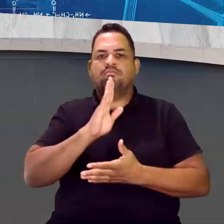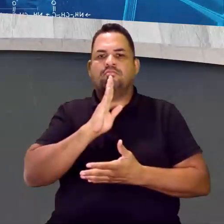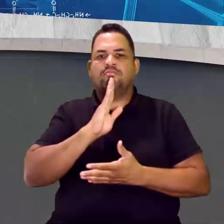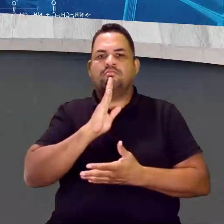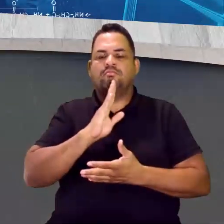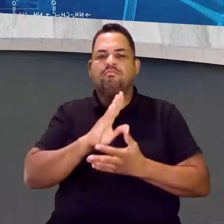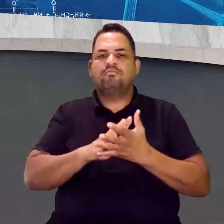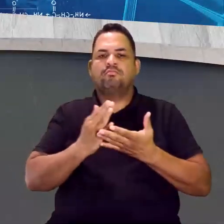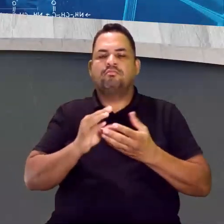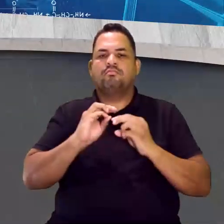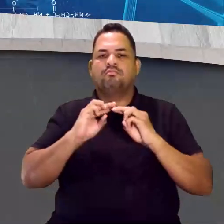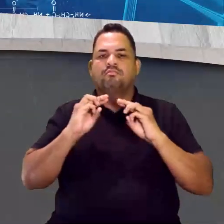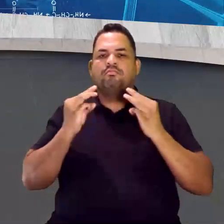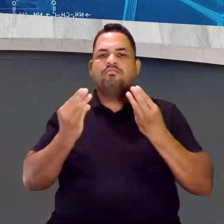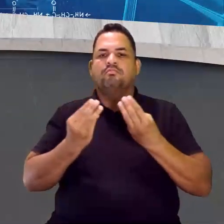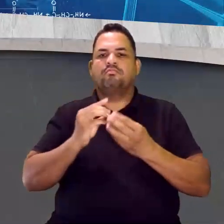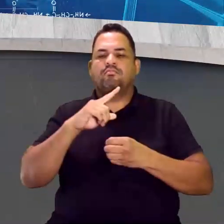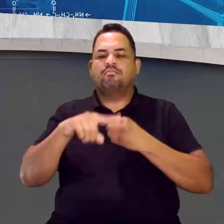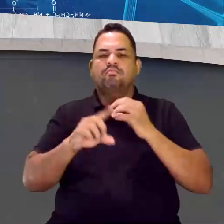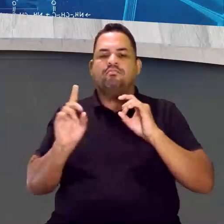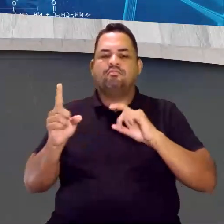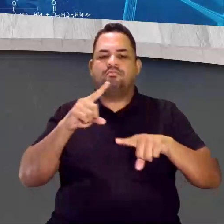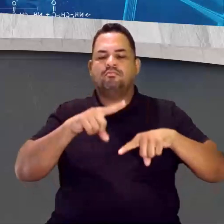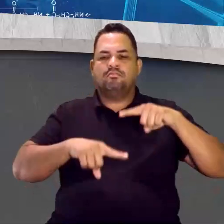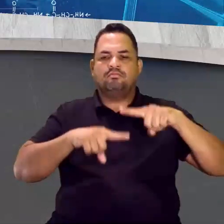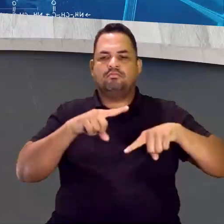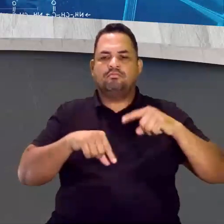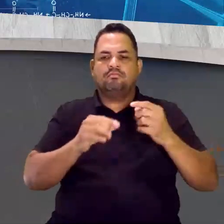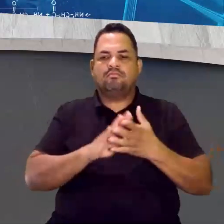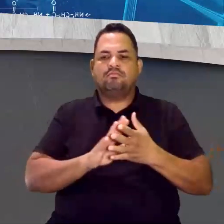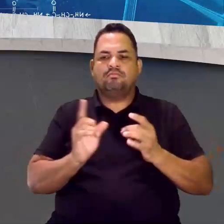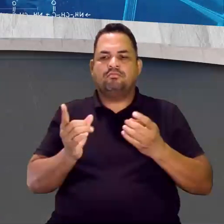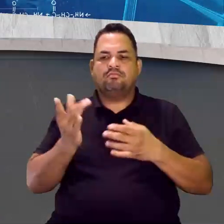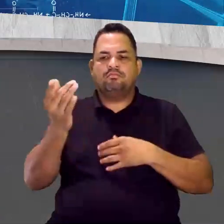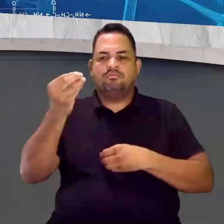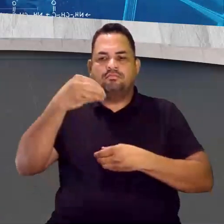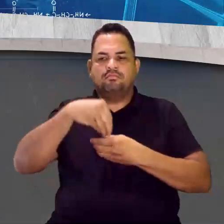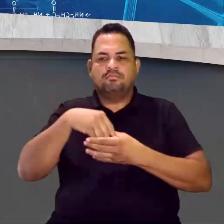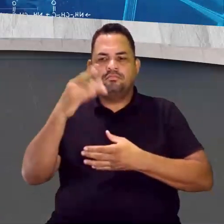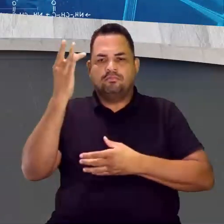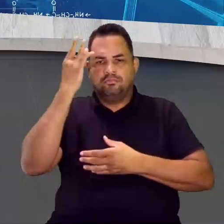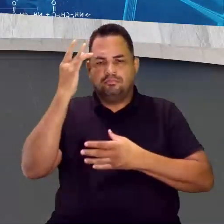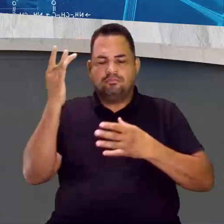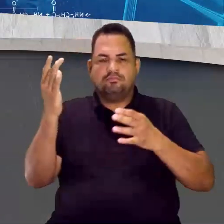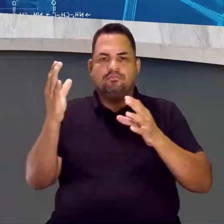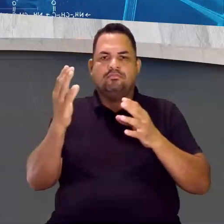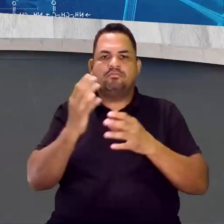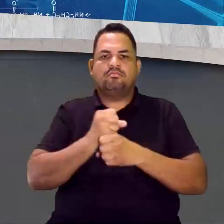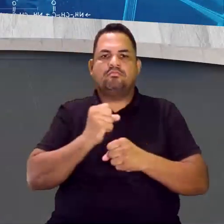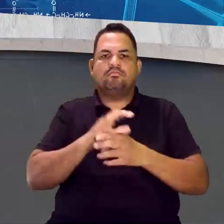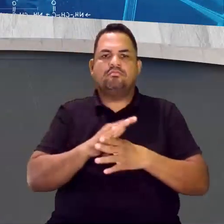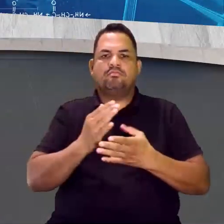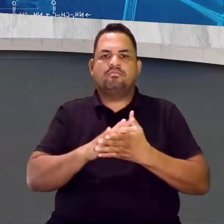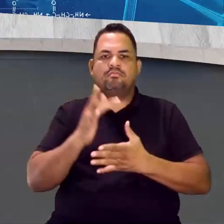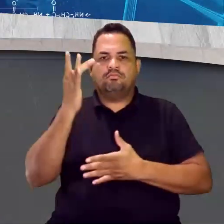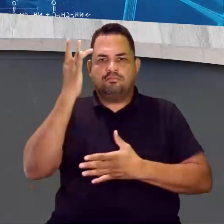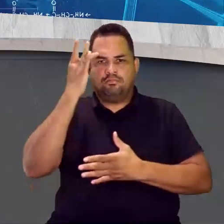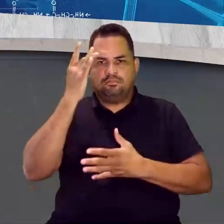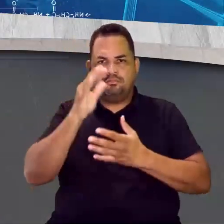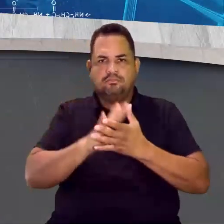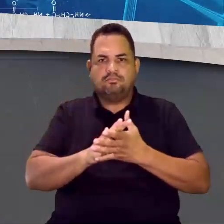conhecendo as massas atômicas de cada elemento químico que compõe aquela fórmula, calcular, portanto, a